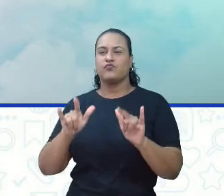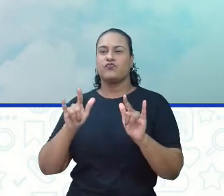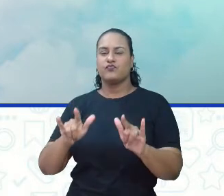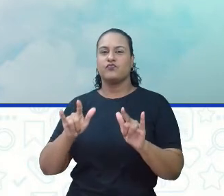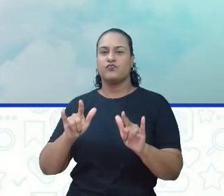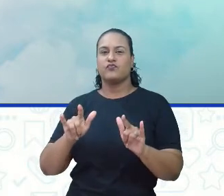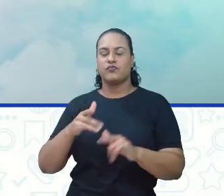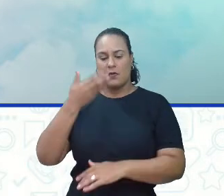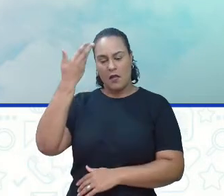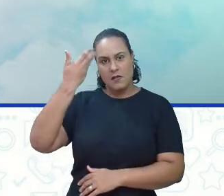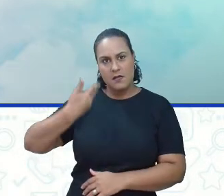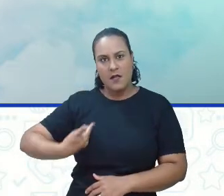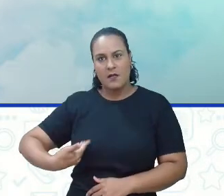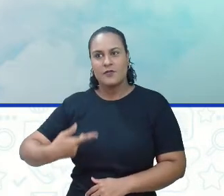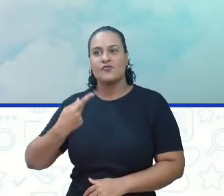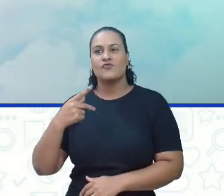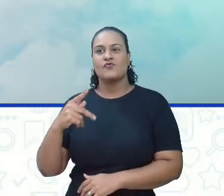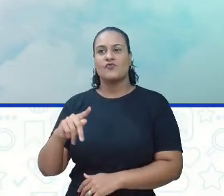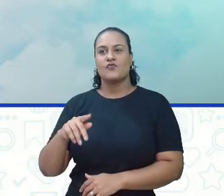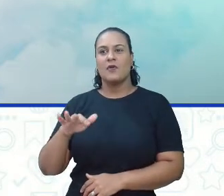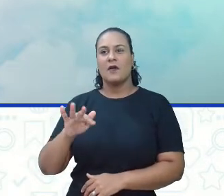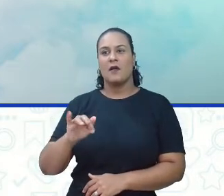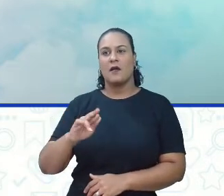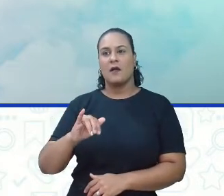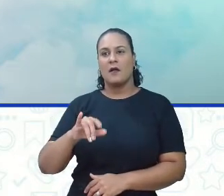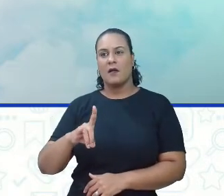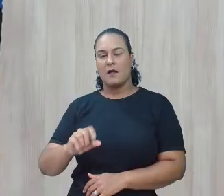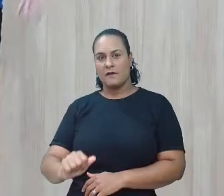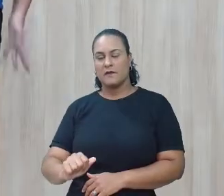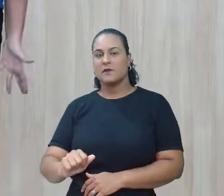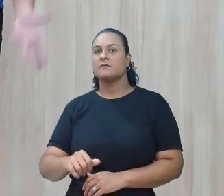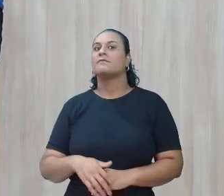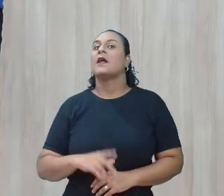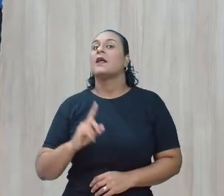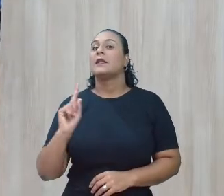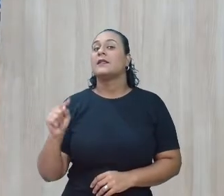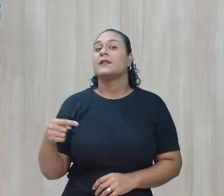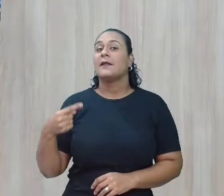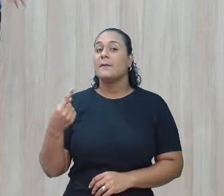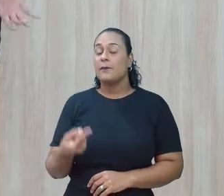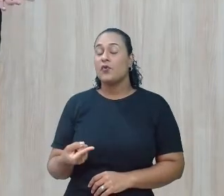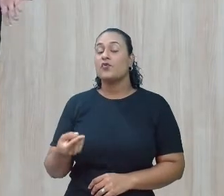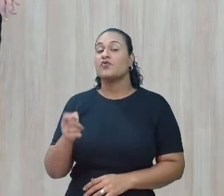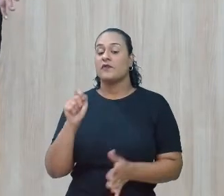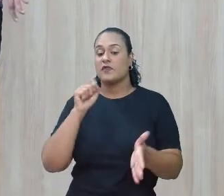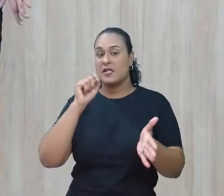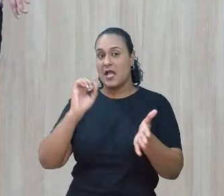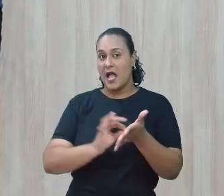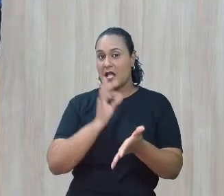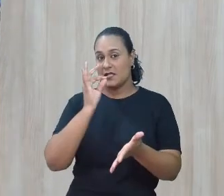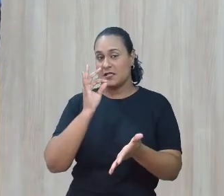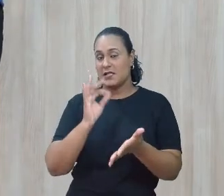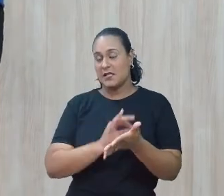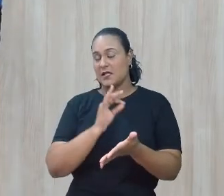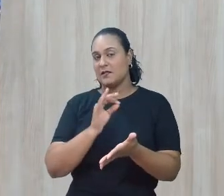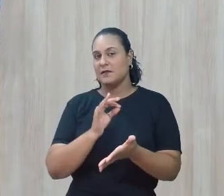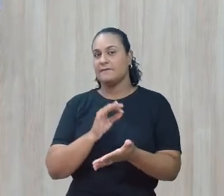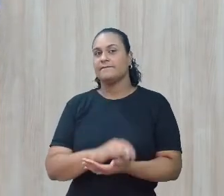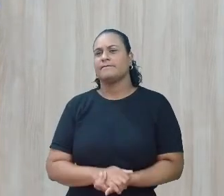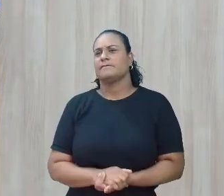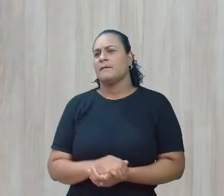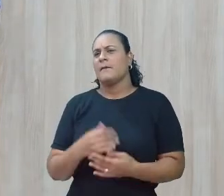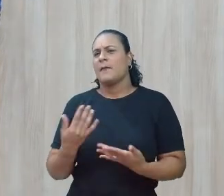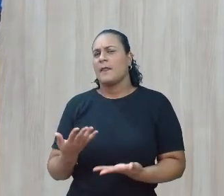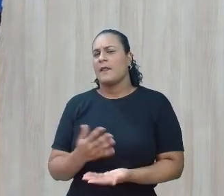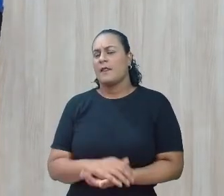um pós-escrito, que eu acho que a gente não falou sobre isso. O pós-escrito é o que você escreve depois que você assina a carta. Como se fosse uma observação